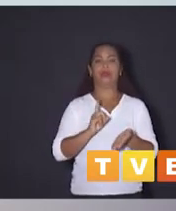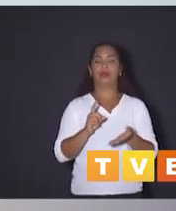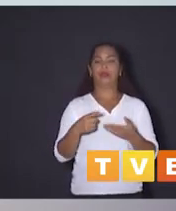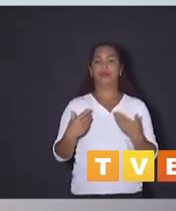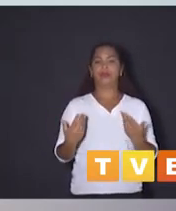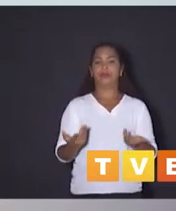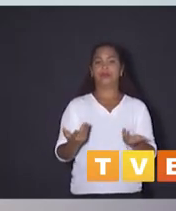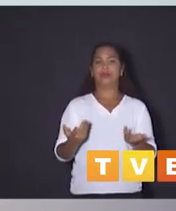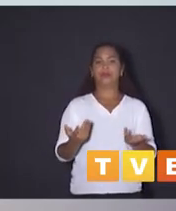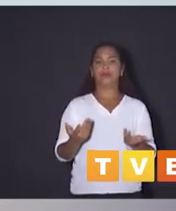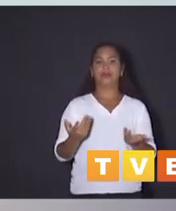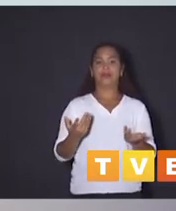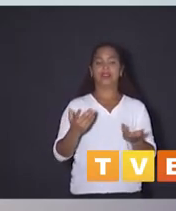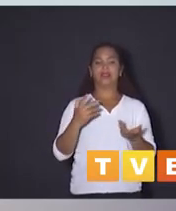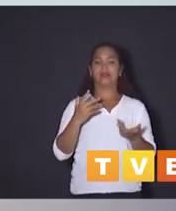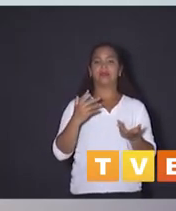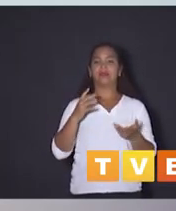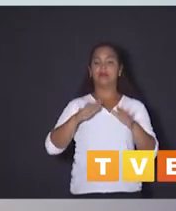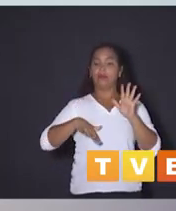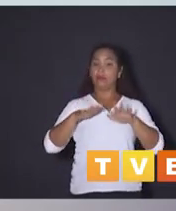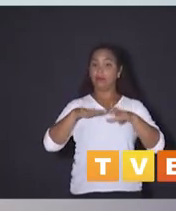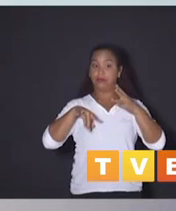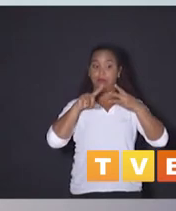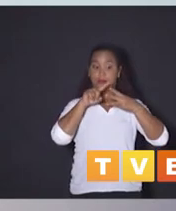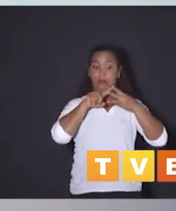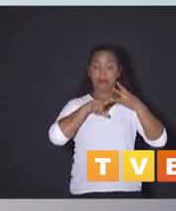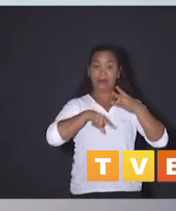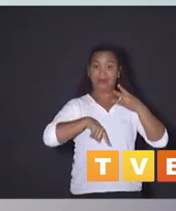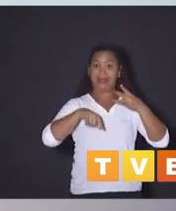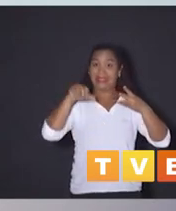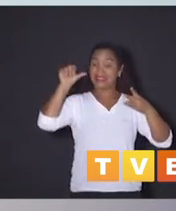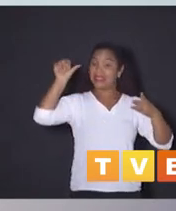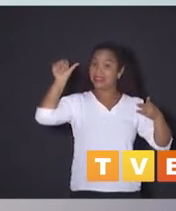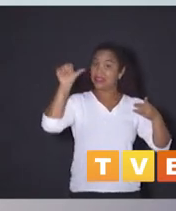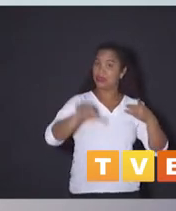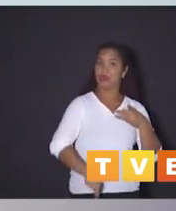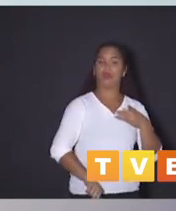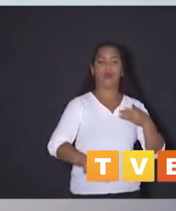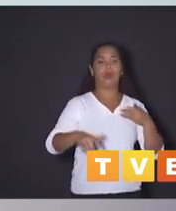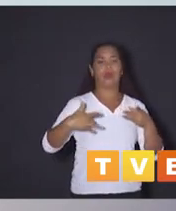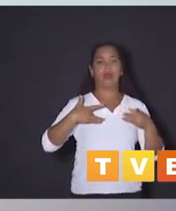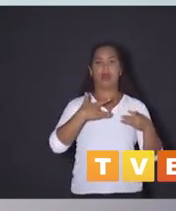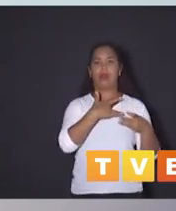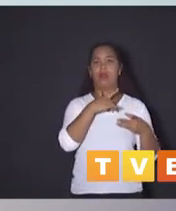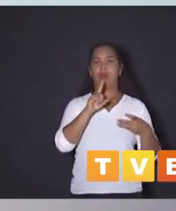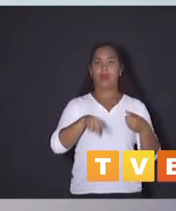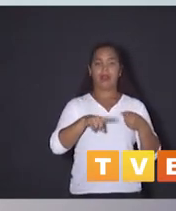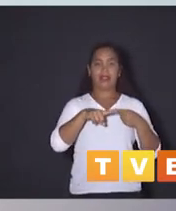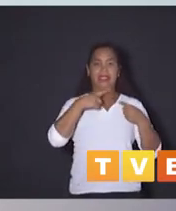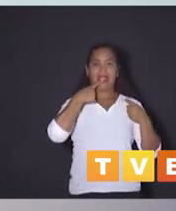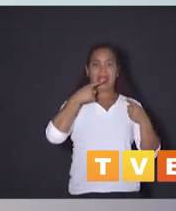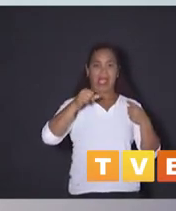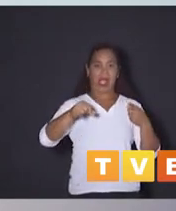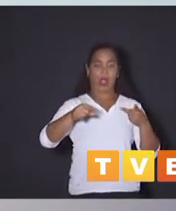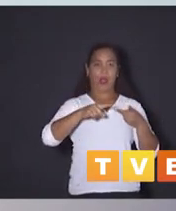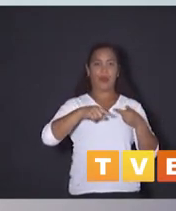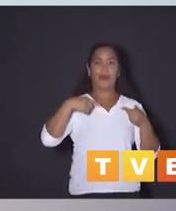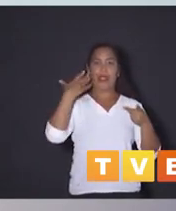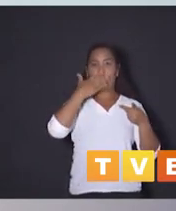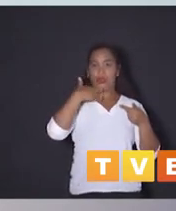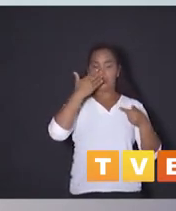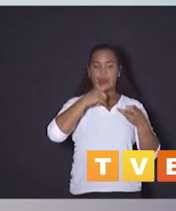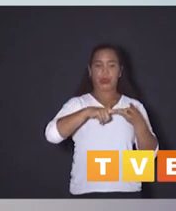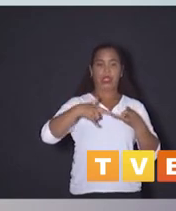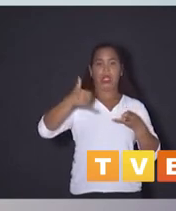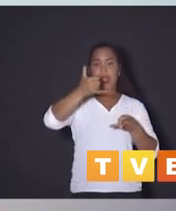da agregação de três coisas que são causa muito malefícios a nós seres humanos sal açúcar e gordura